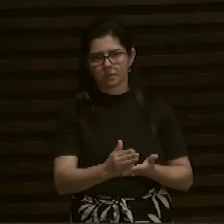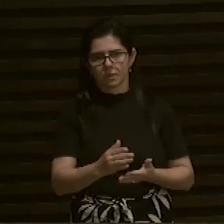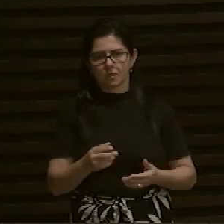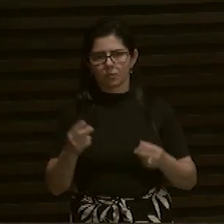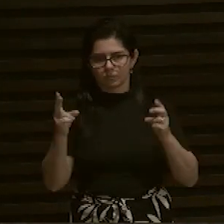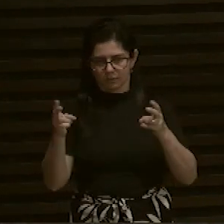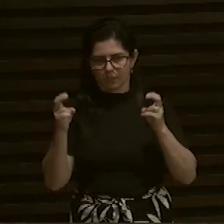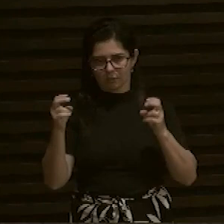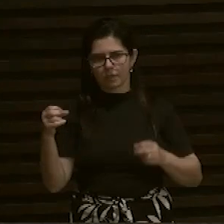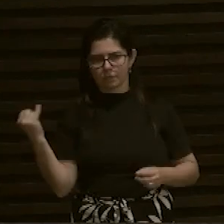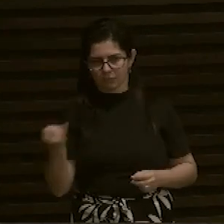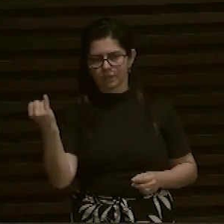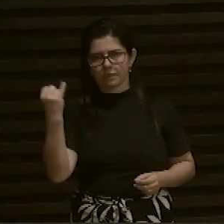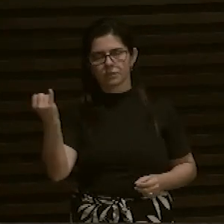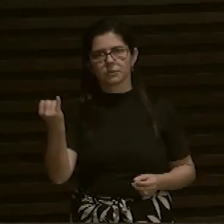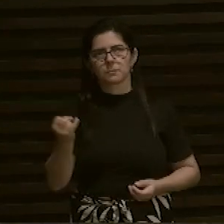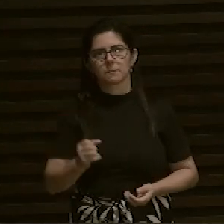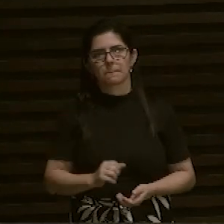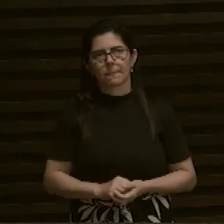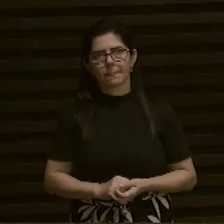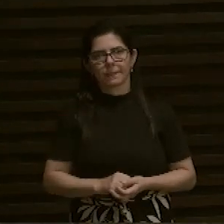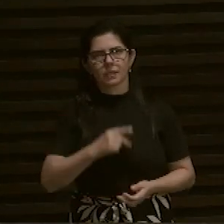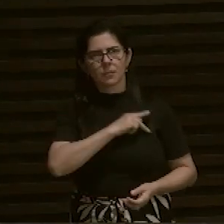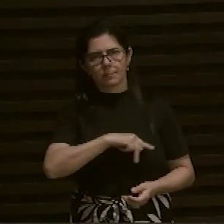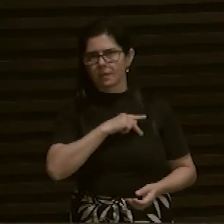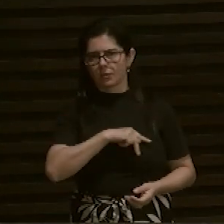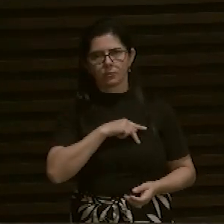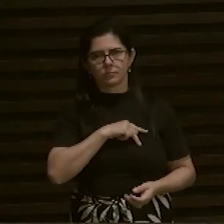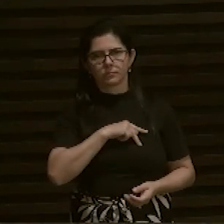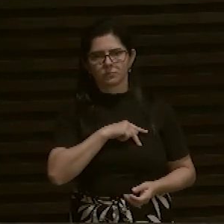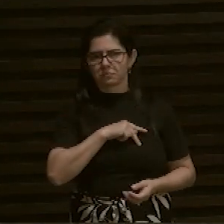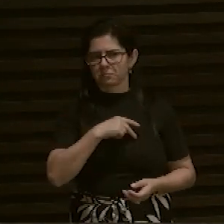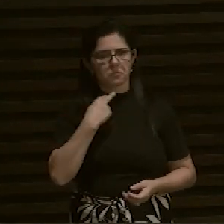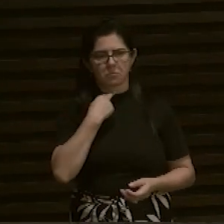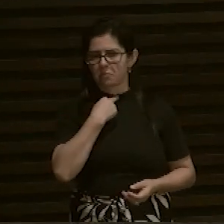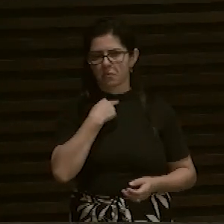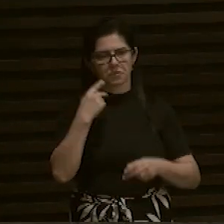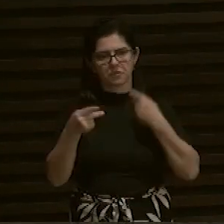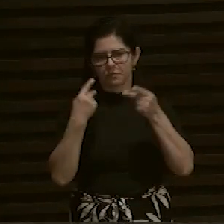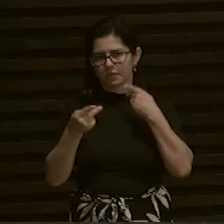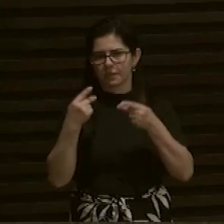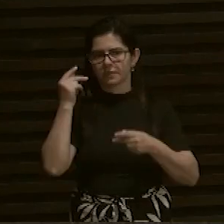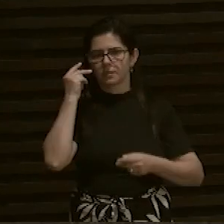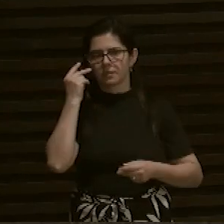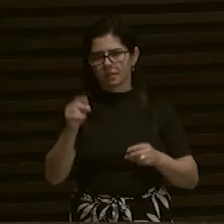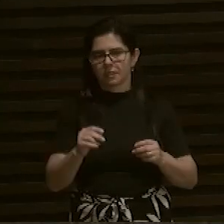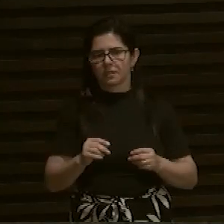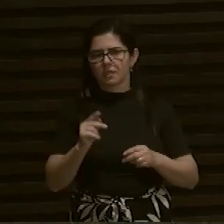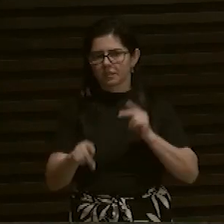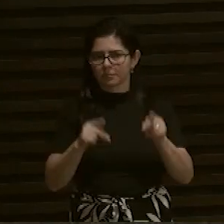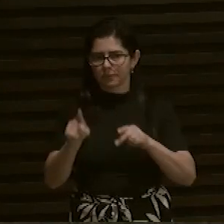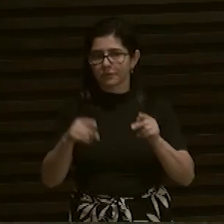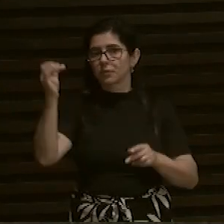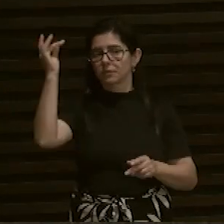nos incomodar constantemente. Paulo não pôde falar à igreja em Corinto como maduros na fé. Eles eram como